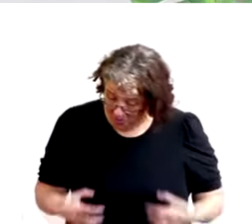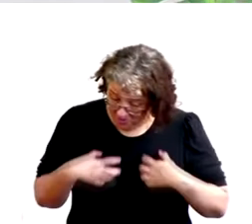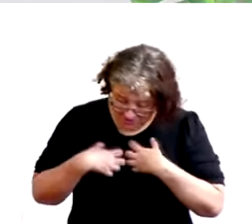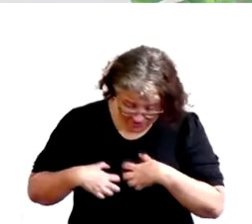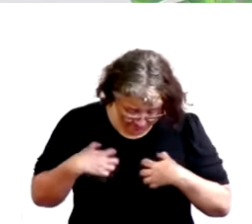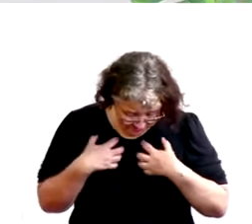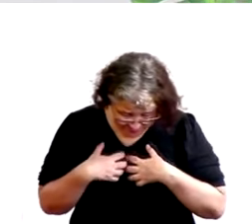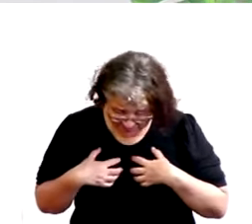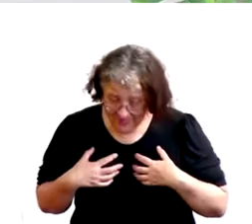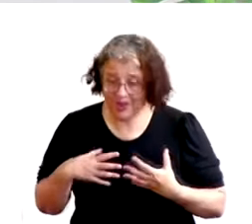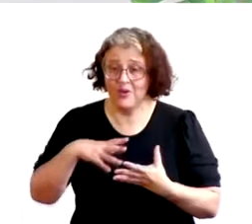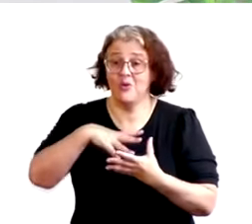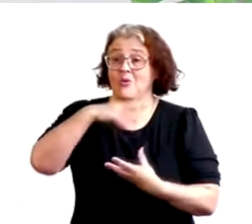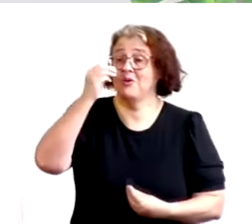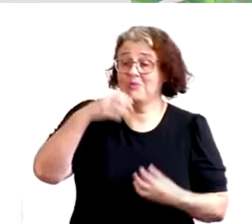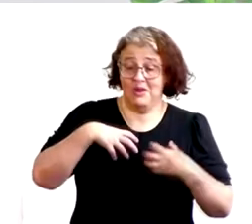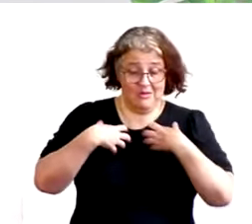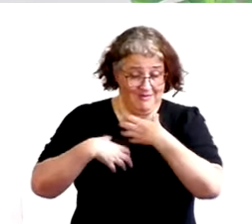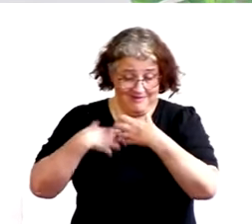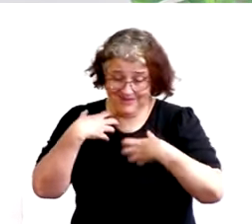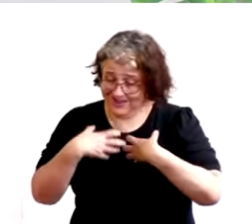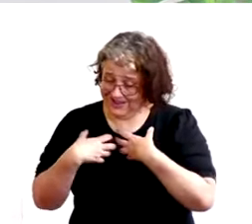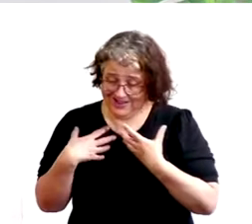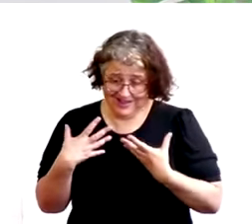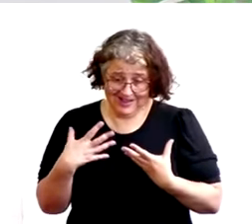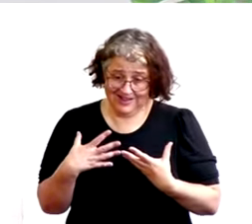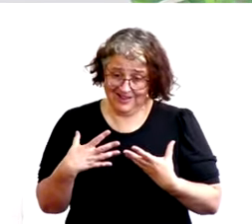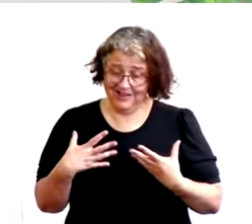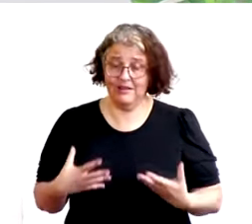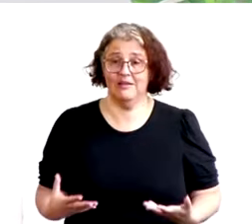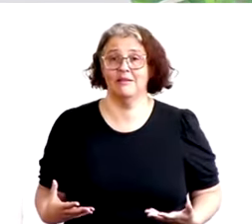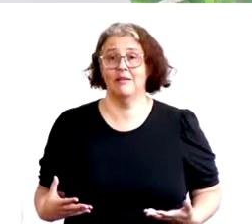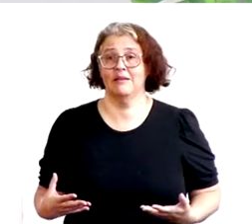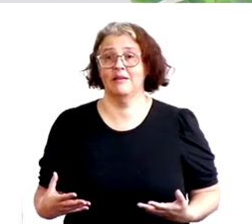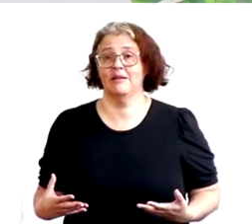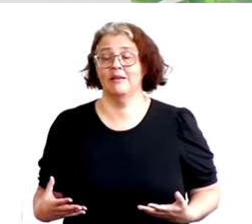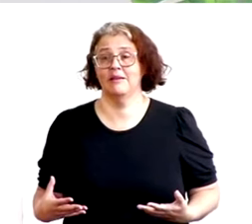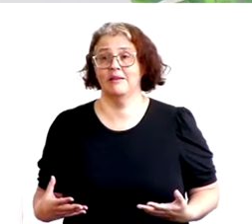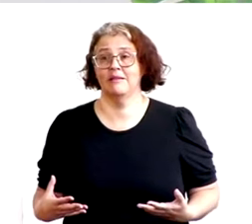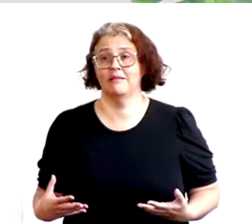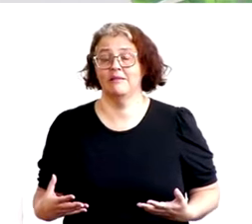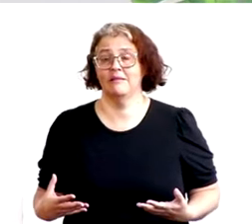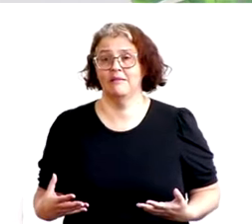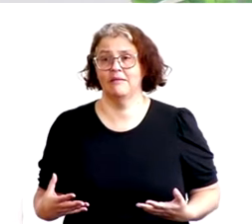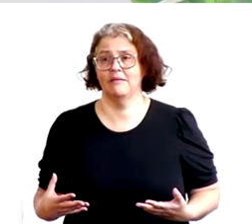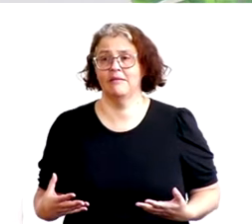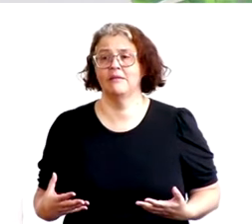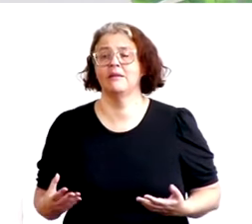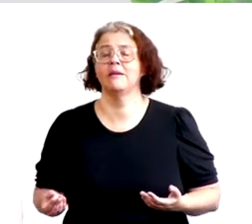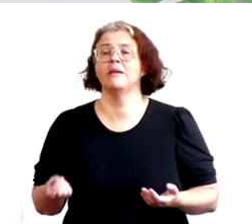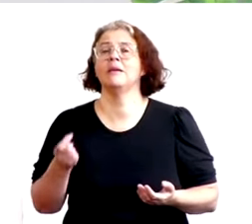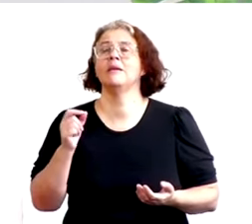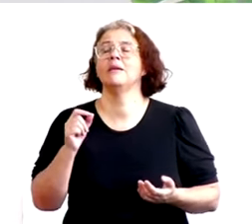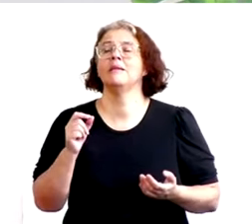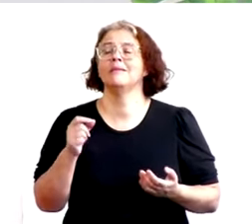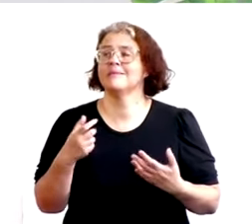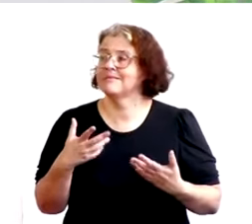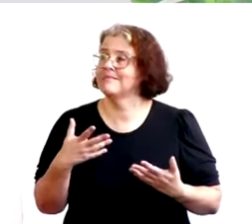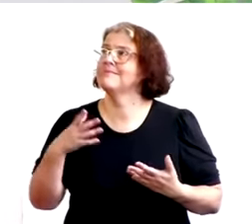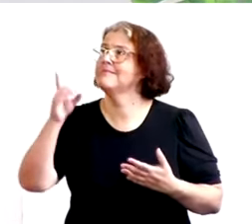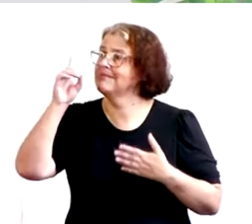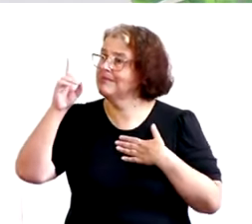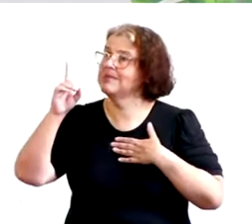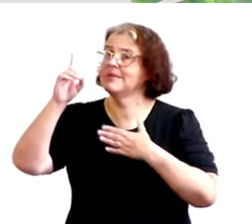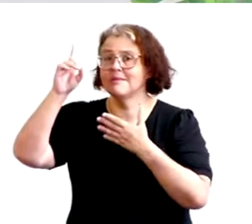espírito em angústia Aí meu Deus o escritor desta exposição